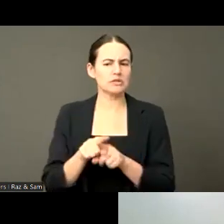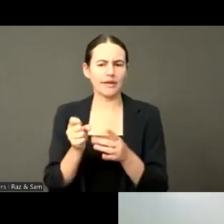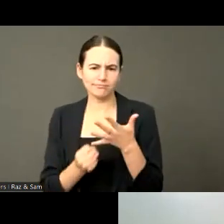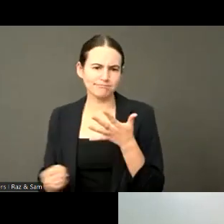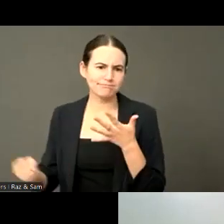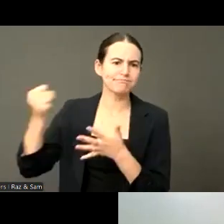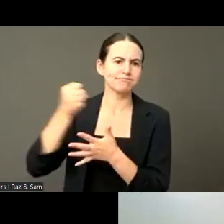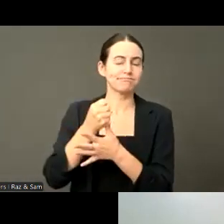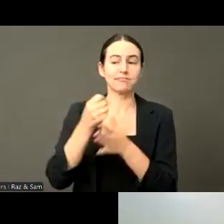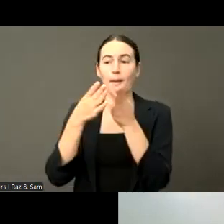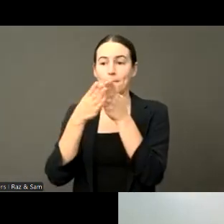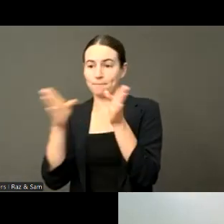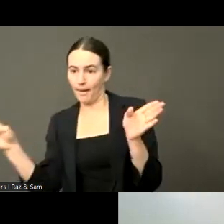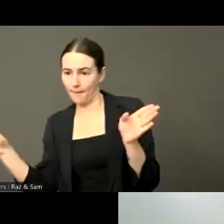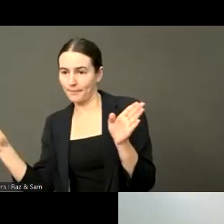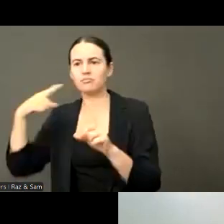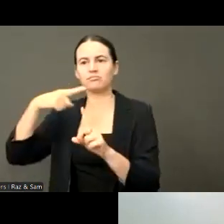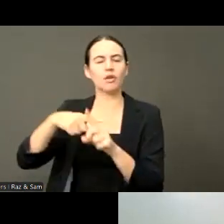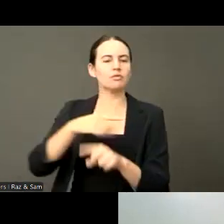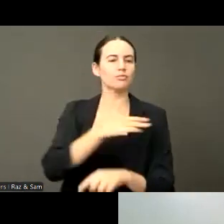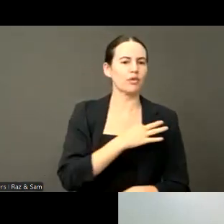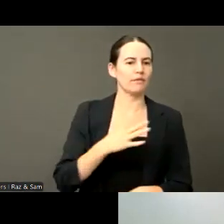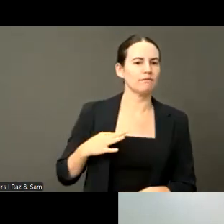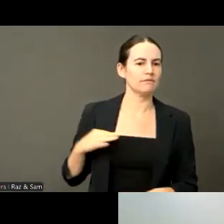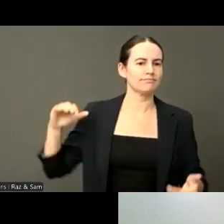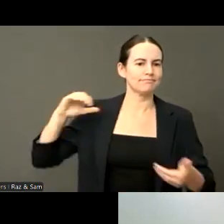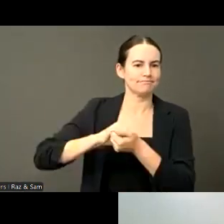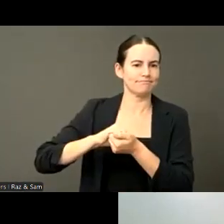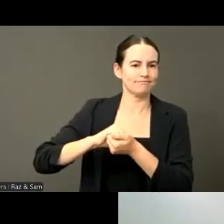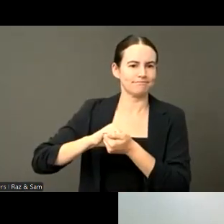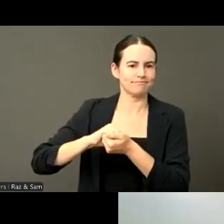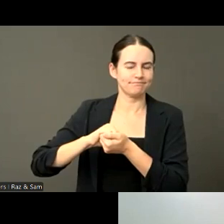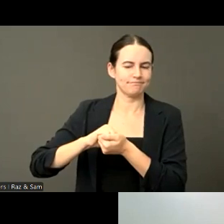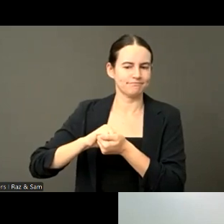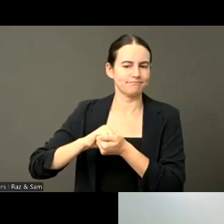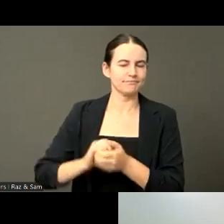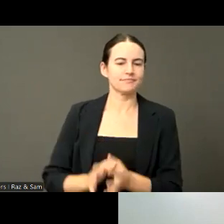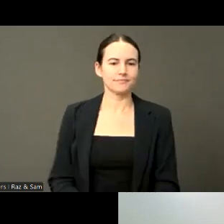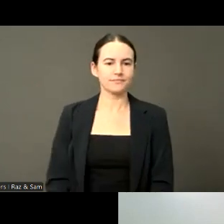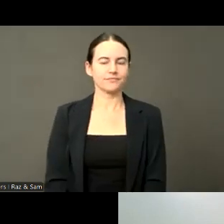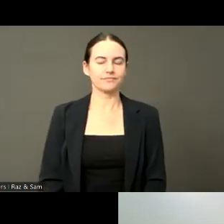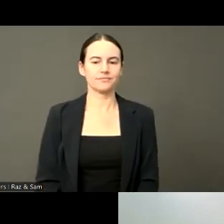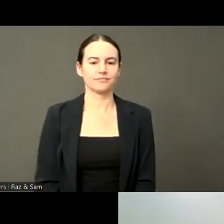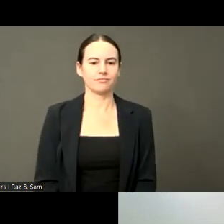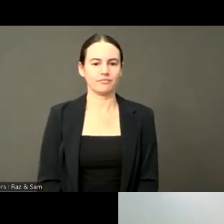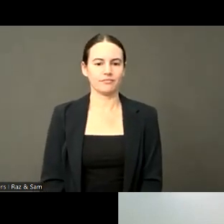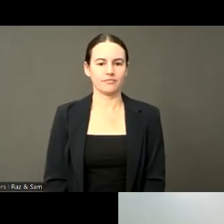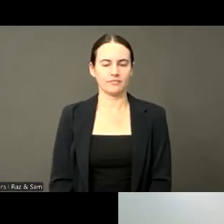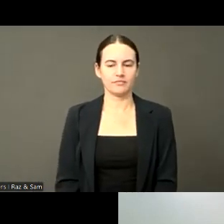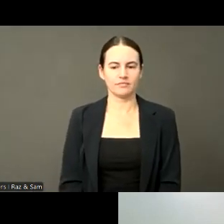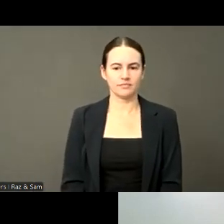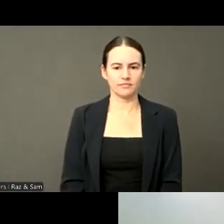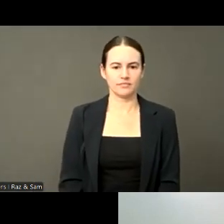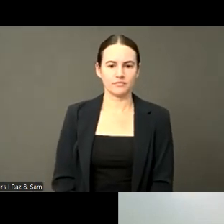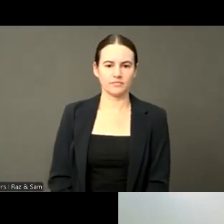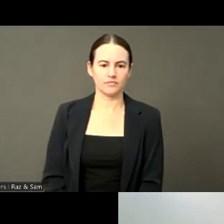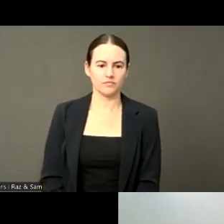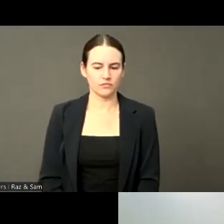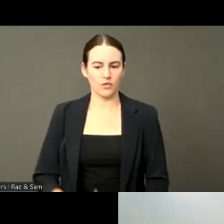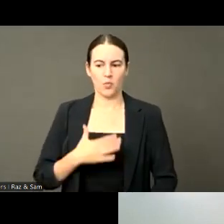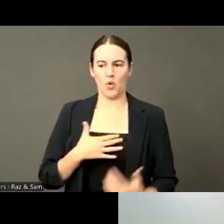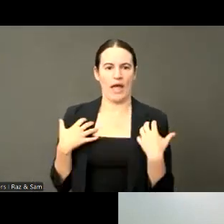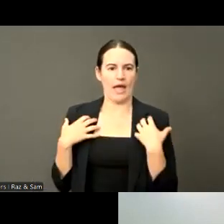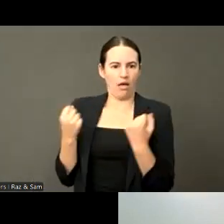diz respeito ao complexo econômico-industrial da saúde, que é uma outra iniciativa importante que eu falei ao